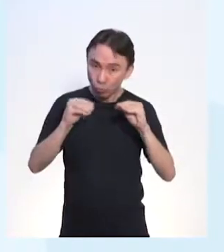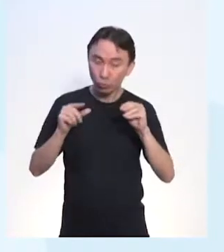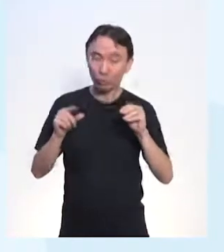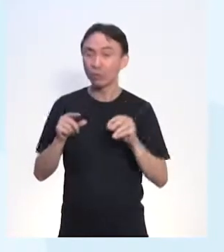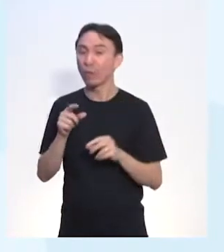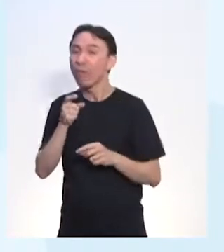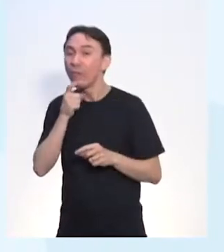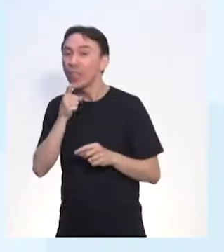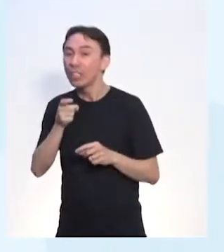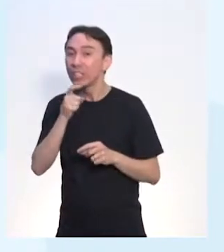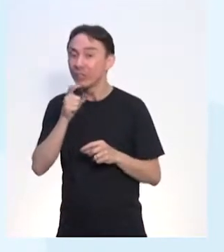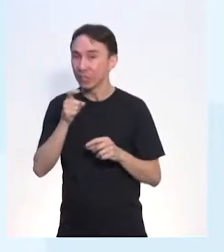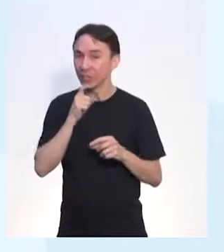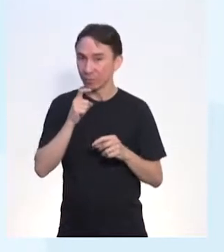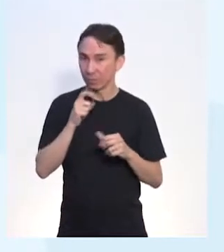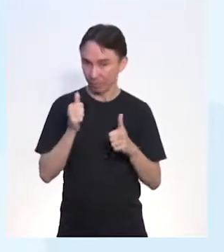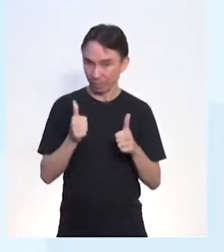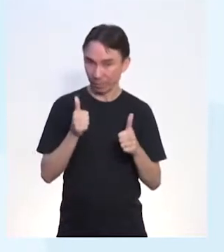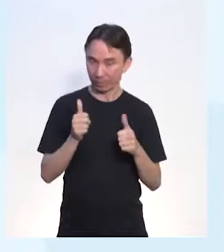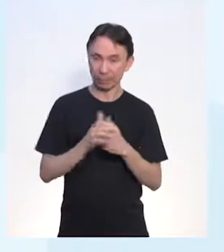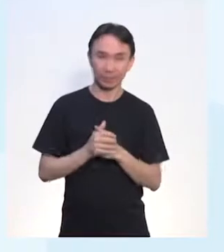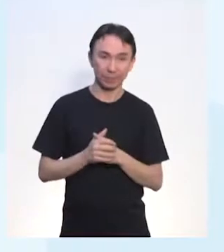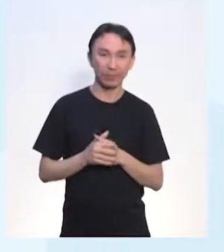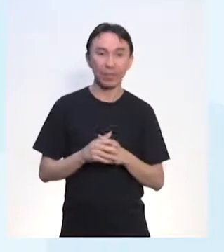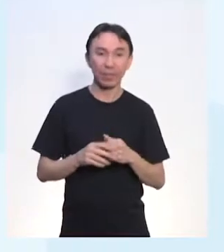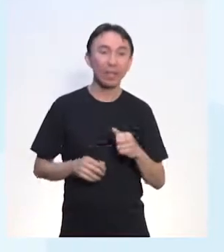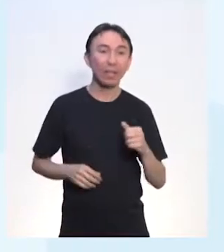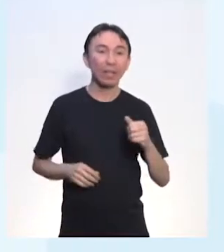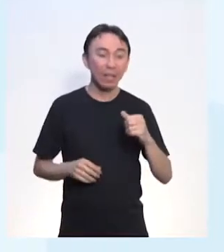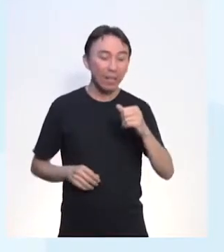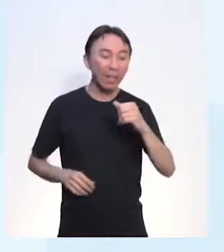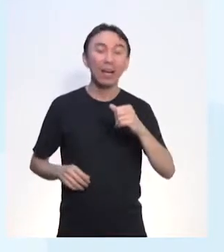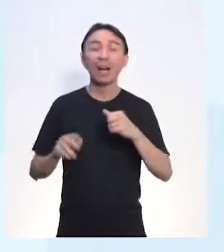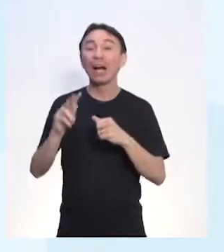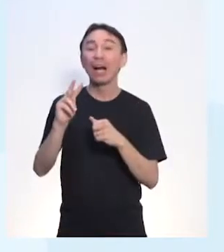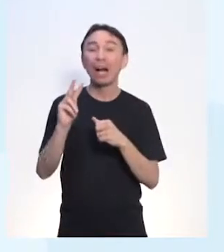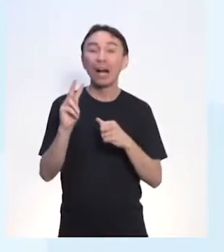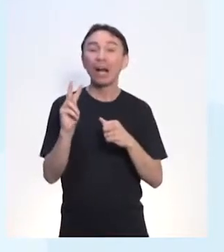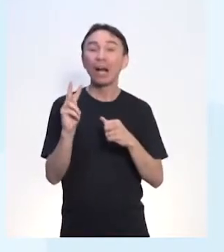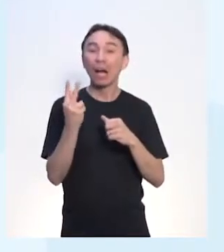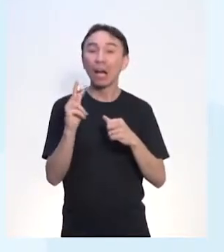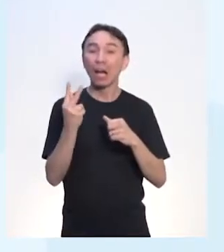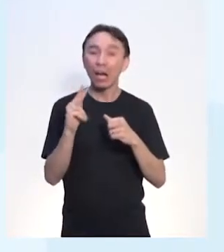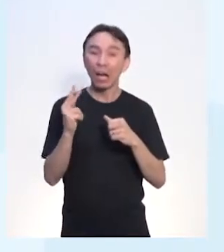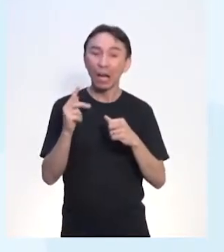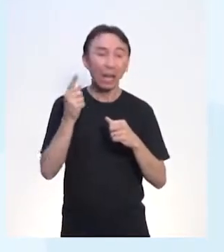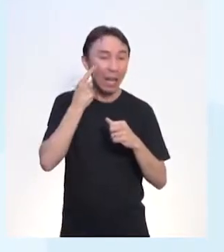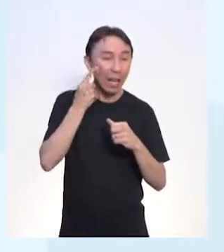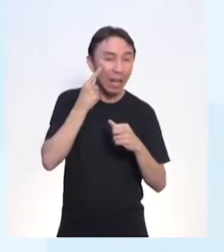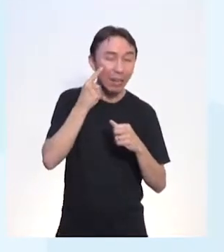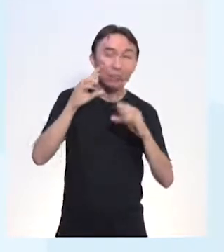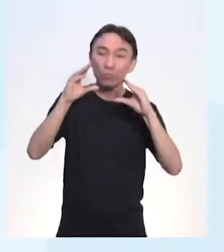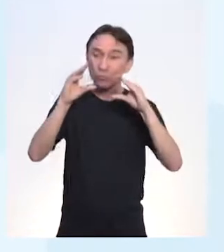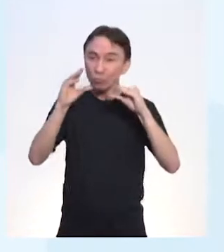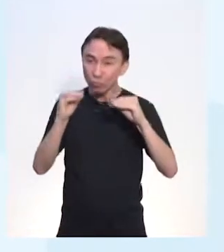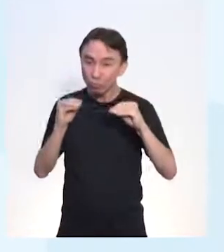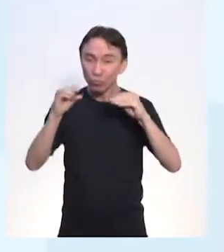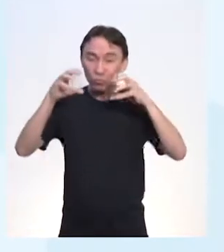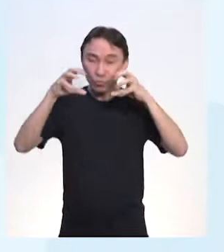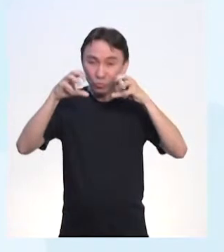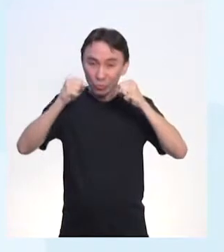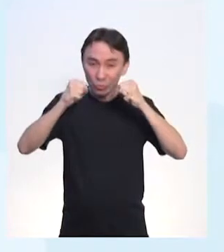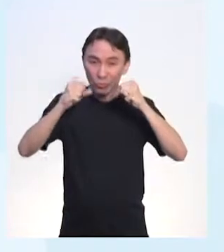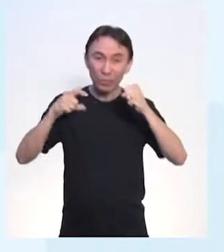verde. Então, quem que é H no triângulo azul escuro? É o